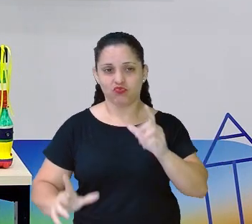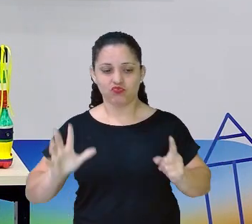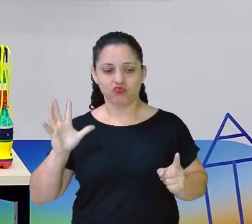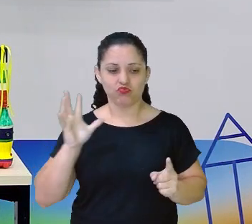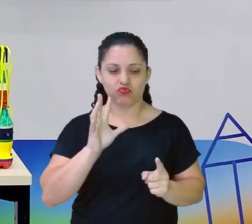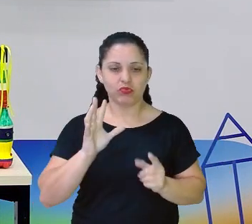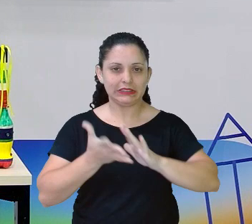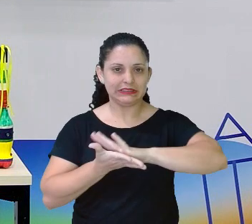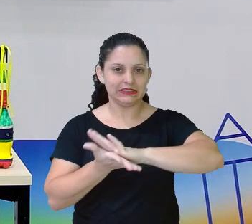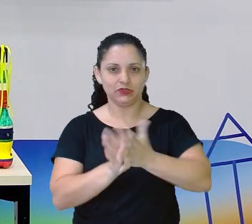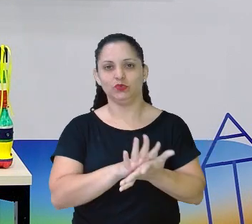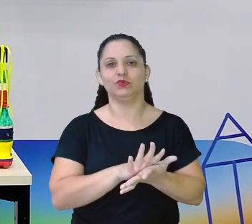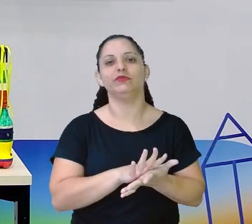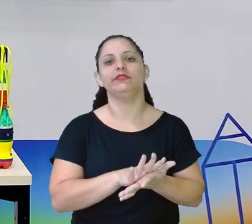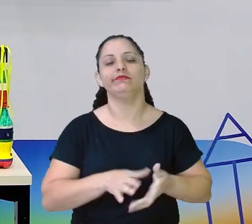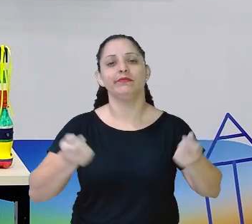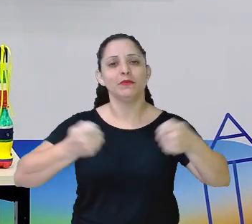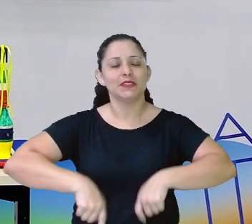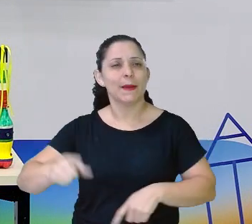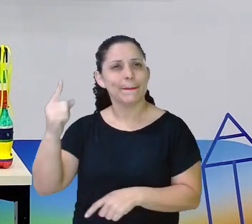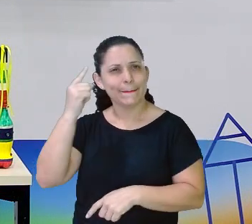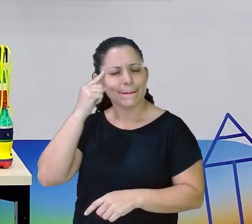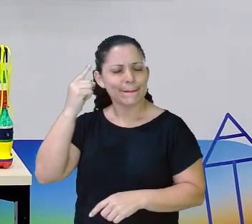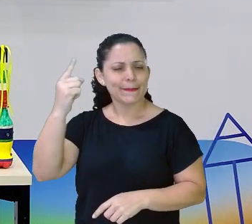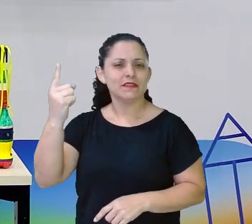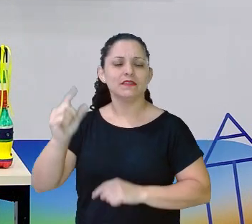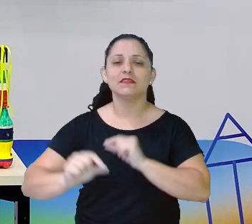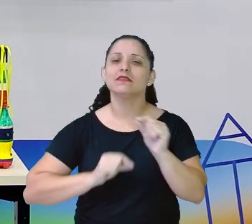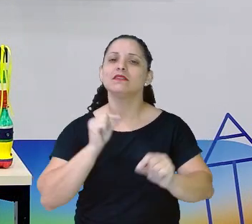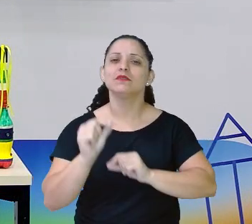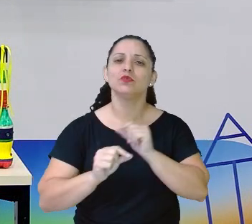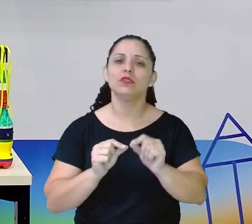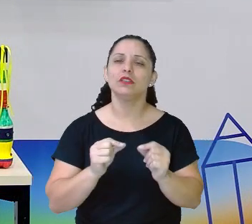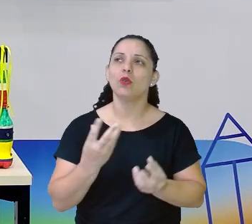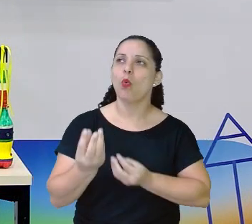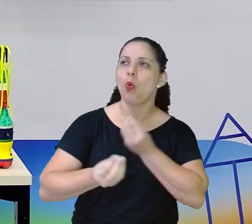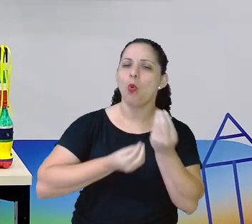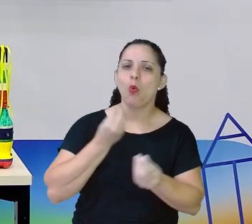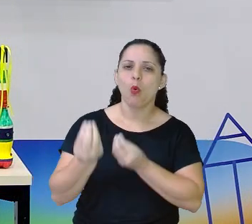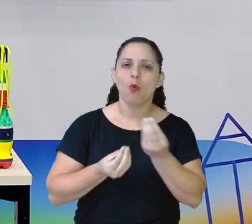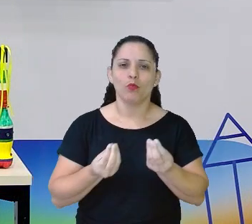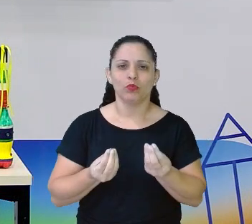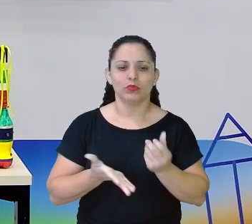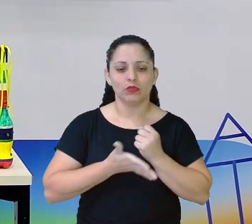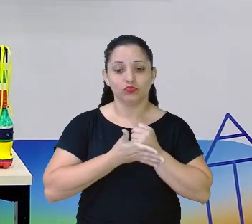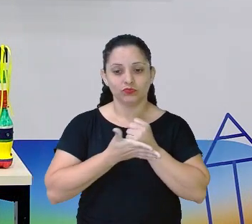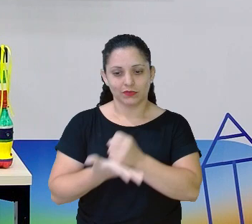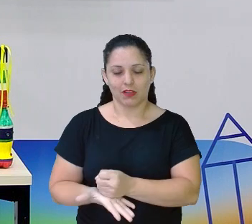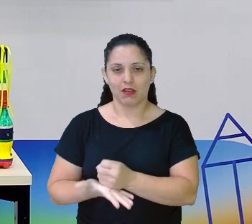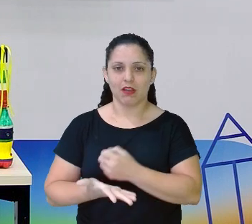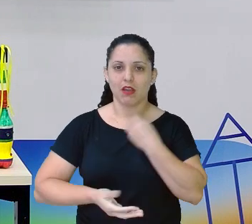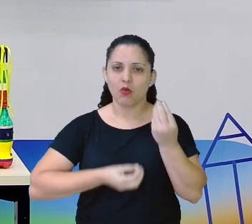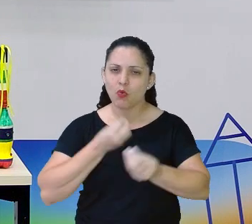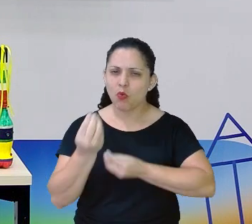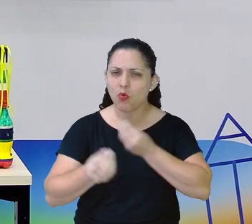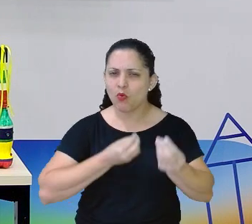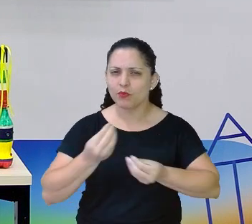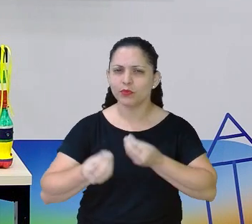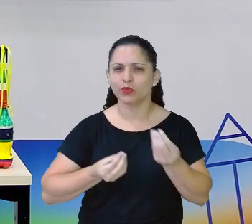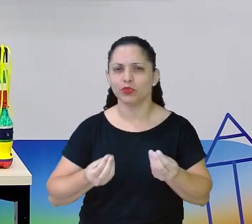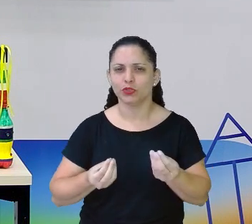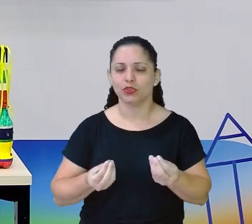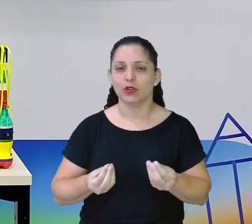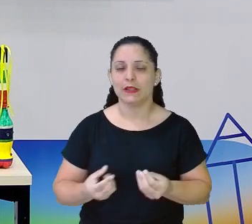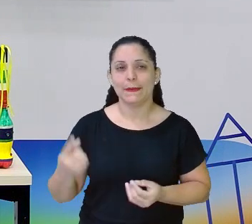ela. E a gente precisa pensar de uma forma como é que nós vamos atender às necessidades atuais, mas